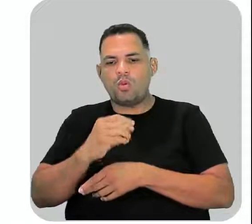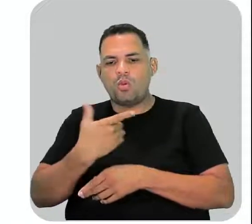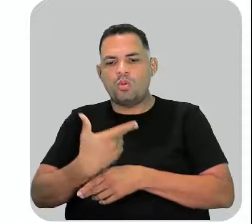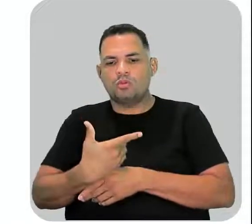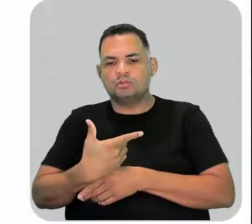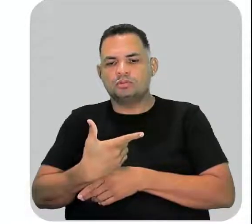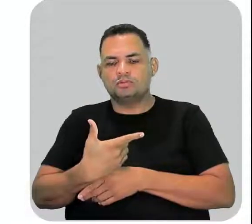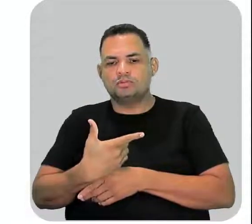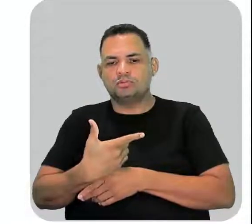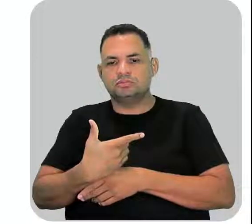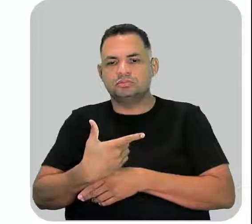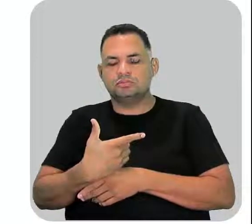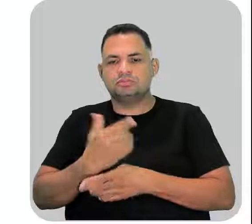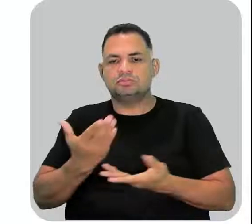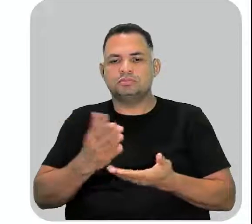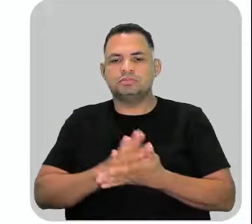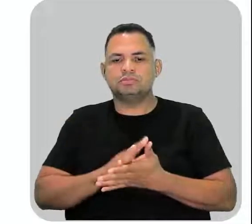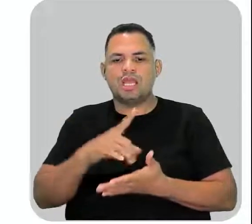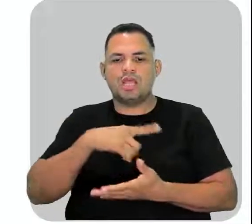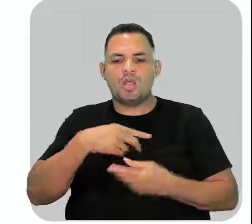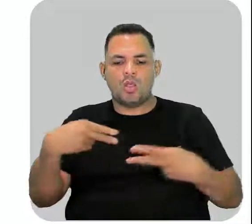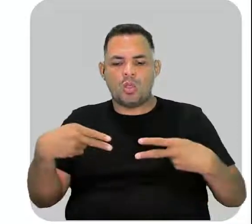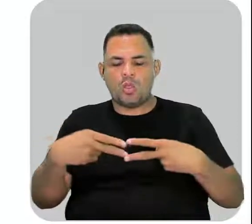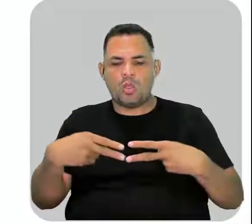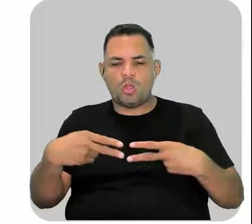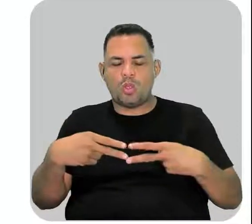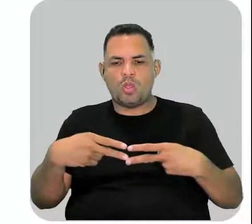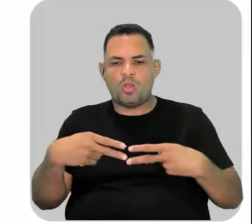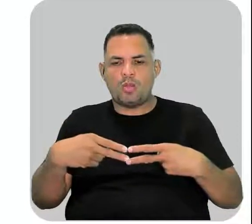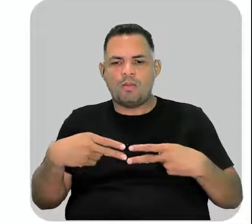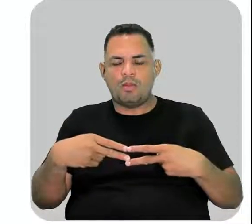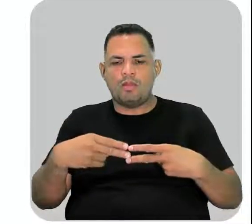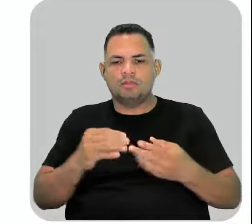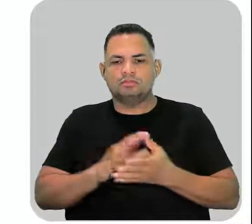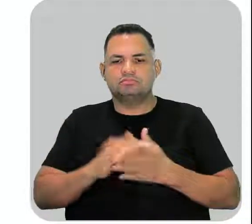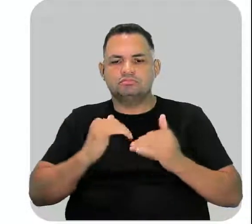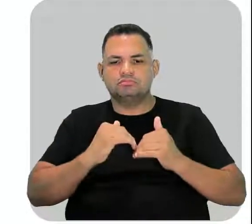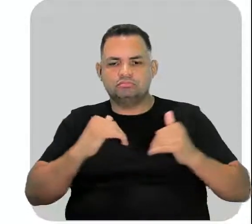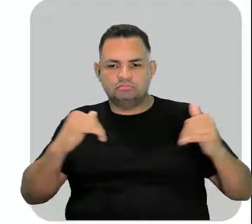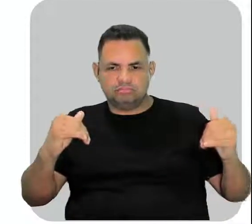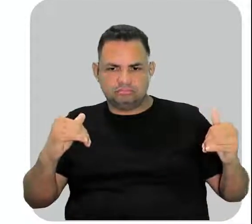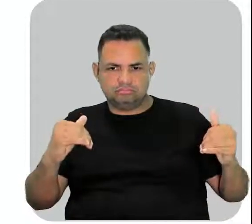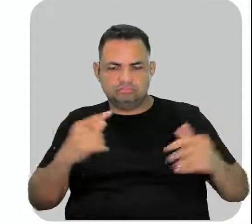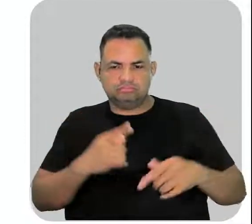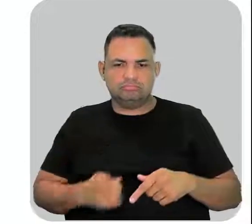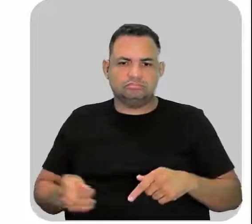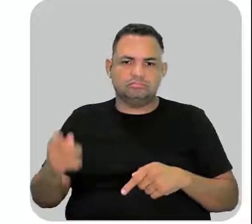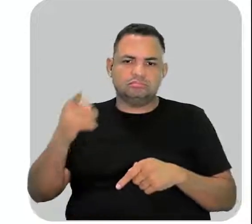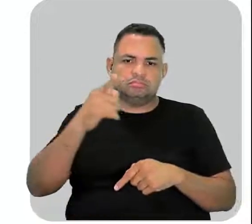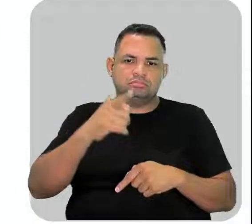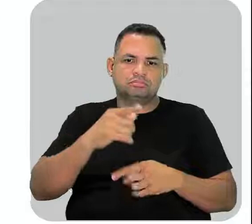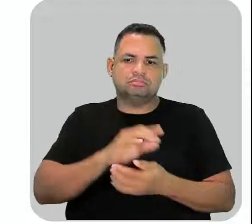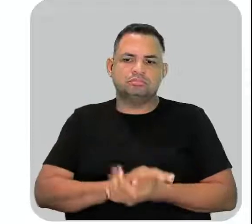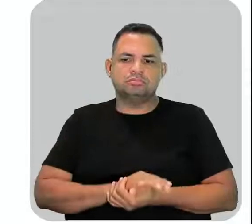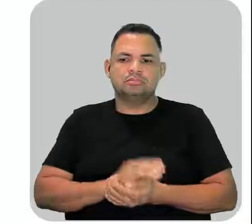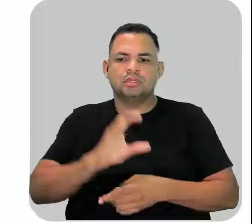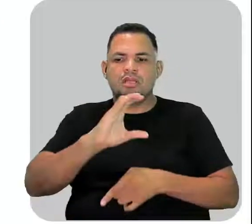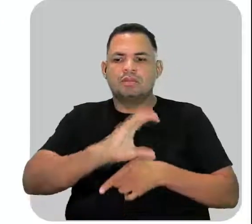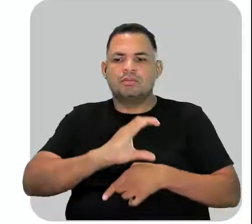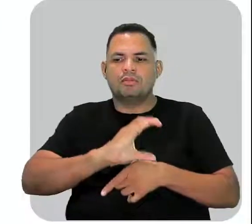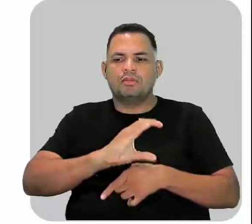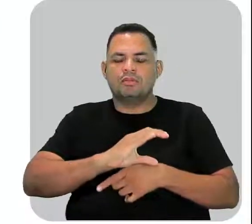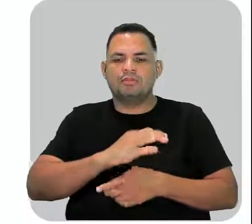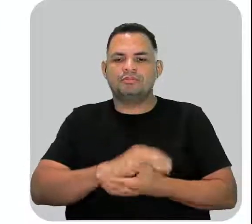dupla ligação, fazendo com que esse hidrogênio aqui se desprenda do oxigênio e venha para este